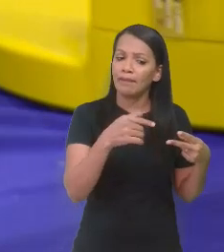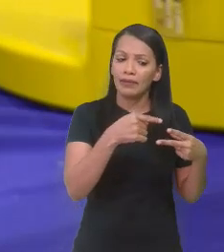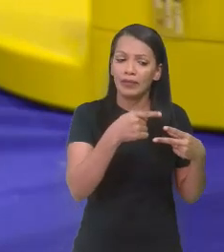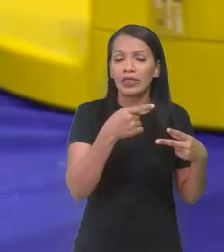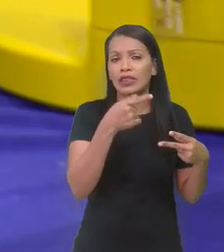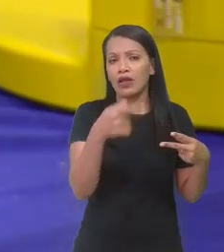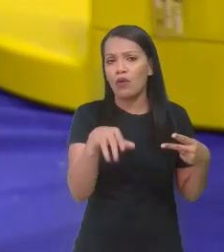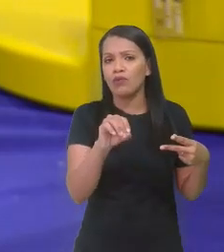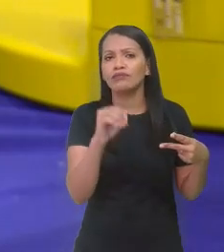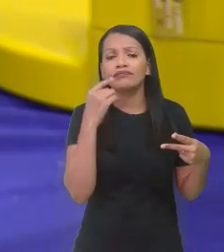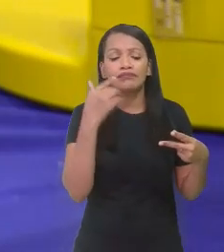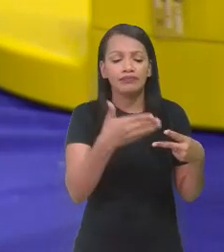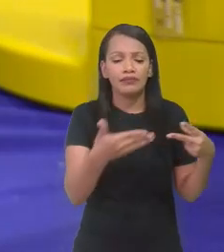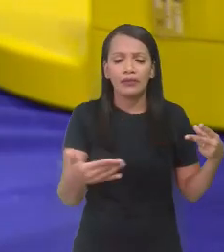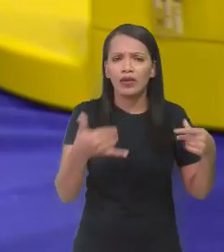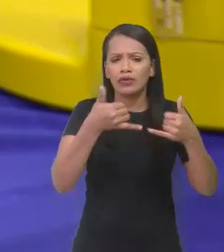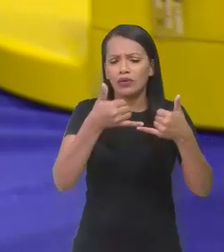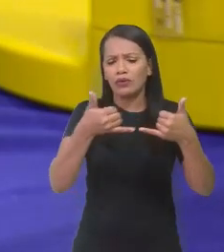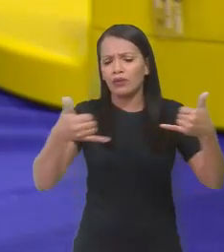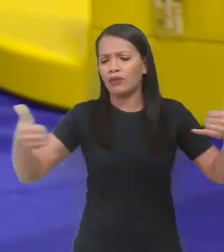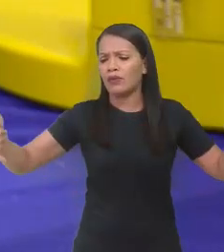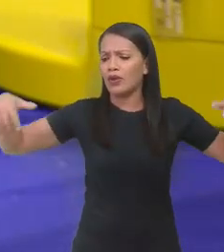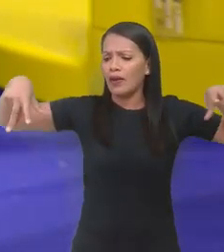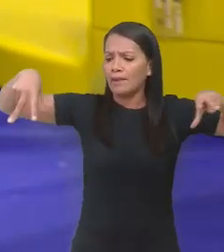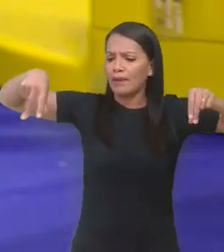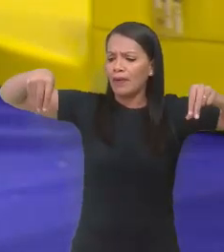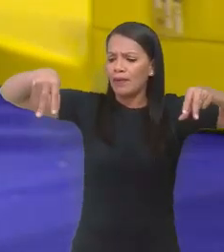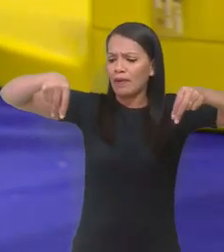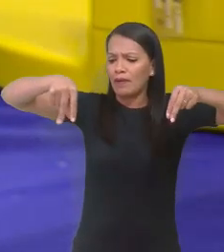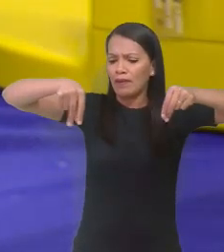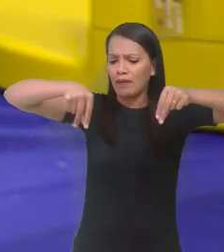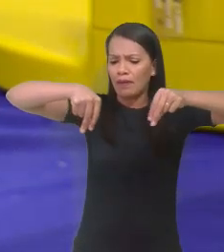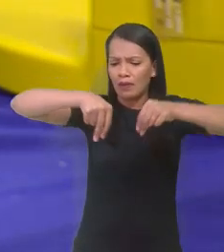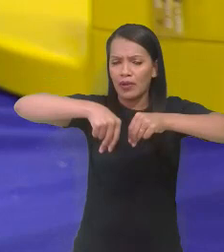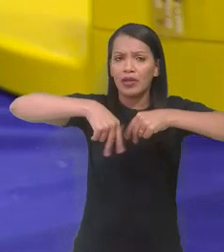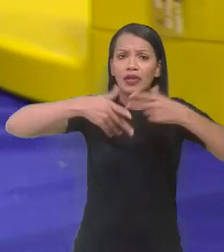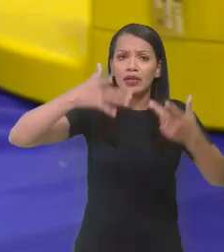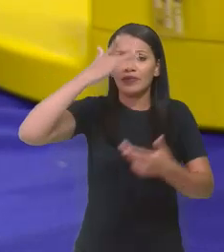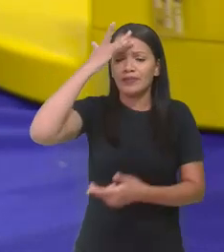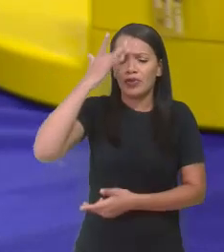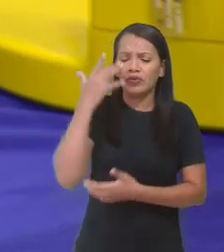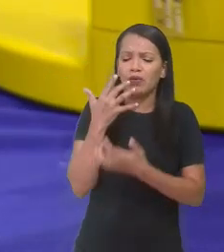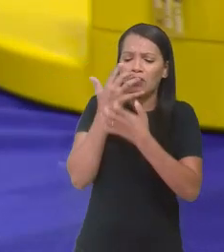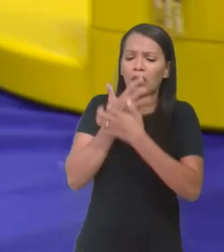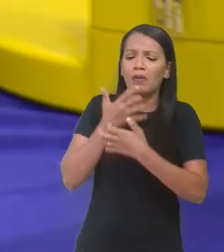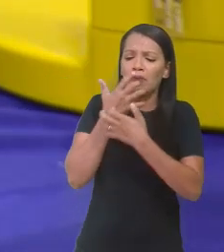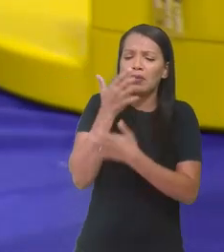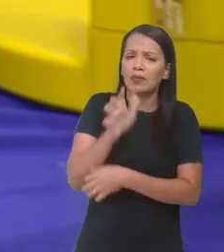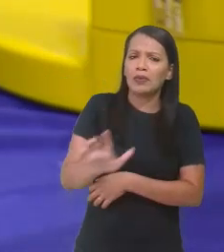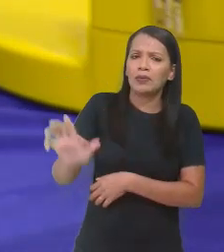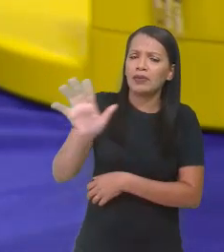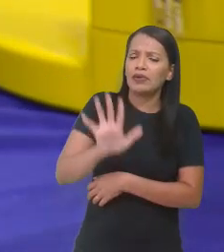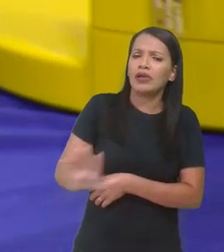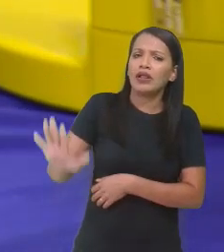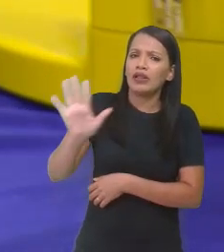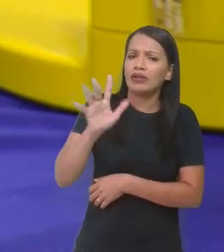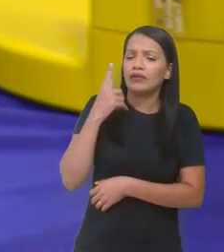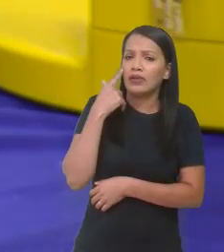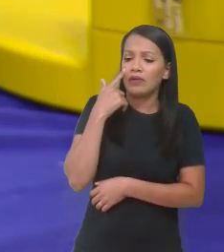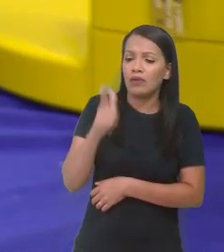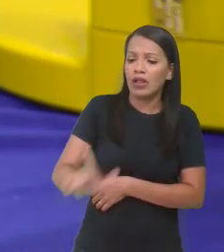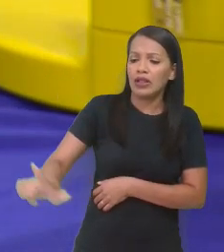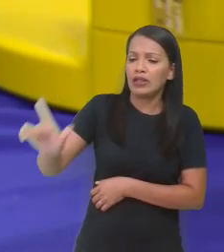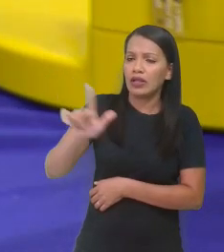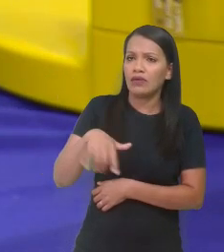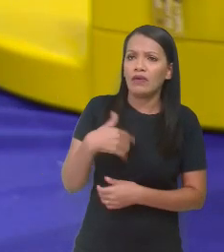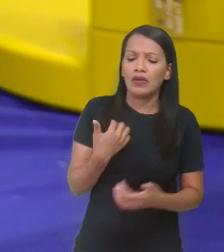eram passadas para a população. E os trovadores apresentavam essa literatura, muitas vezes tocando o alaúde,